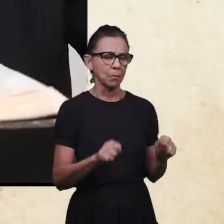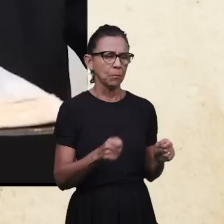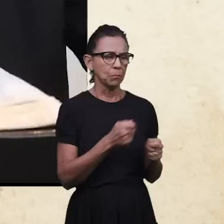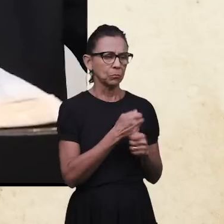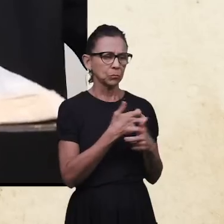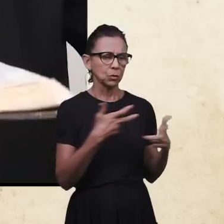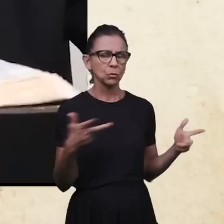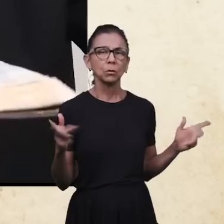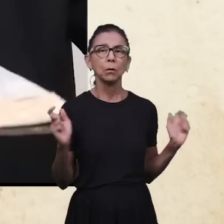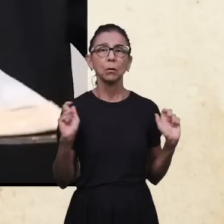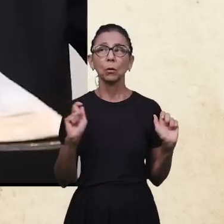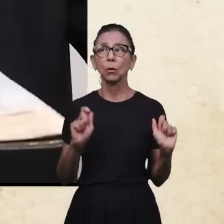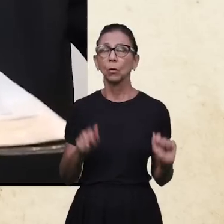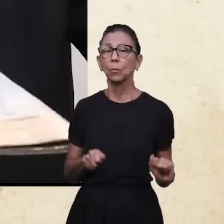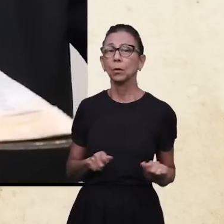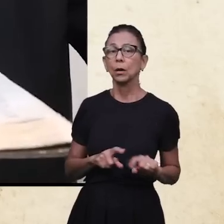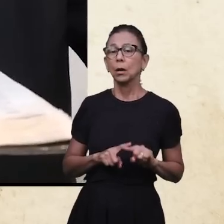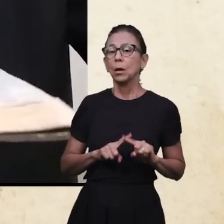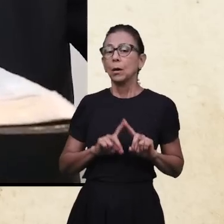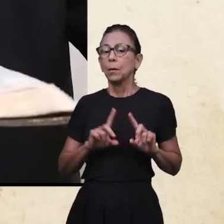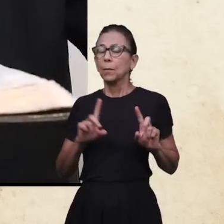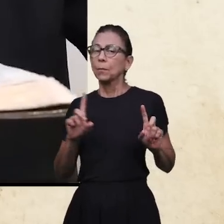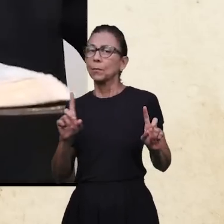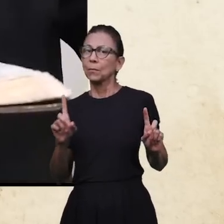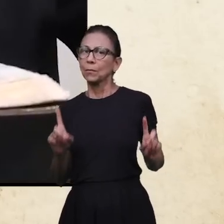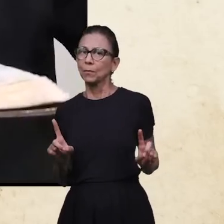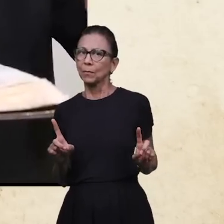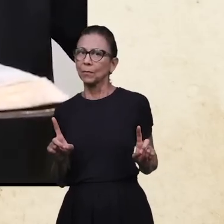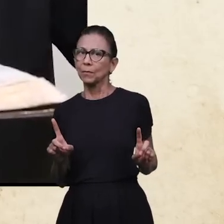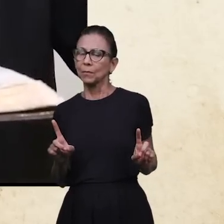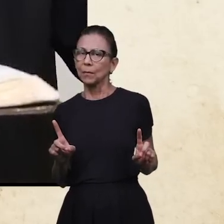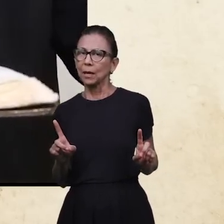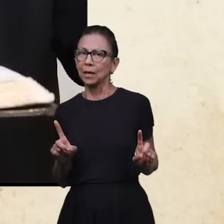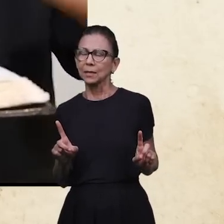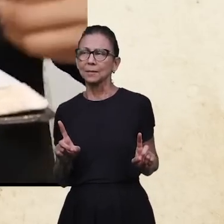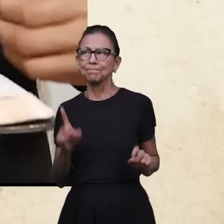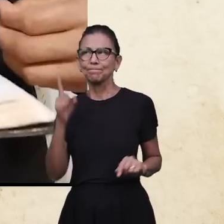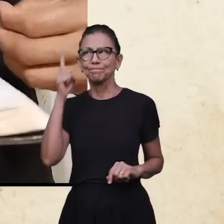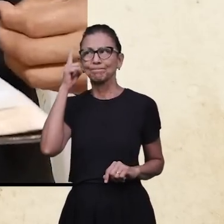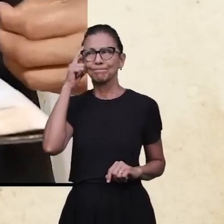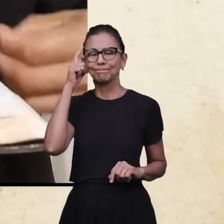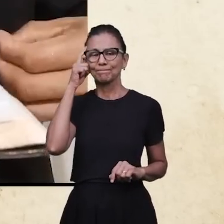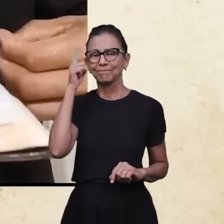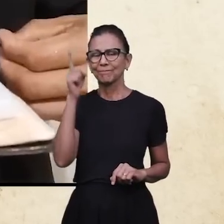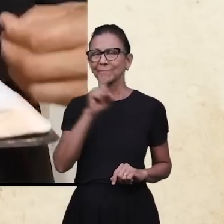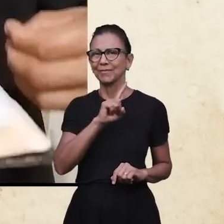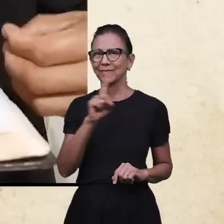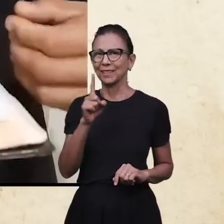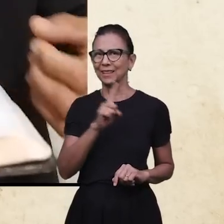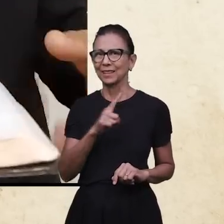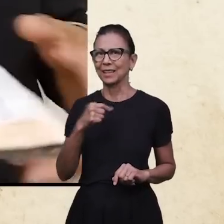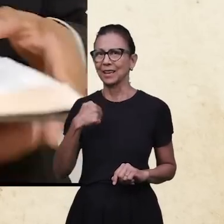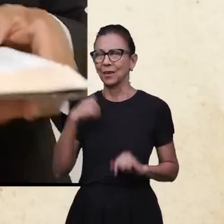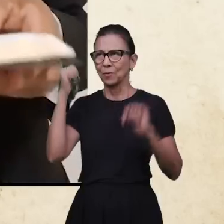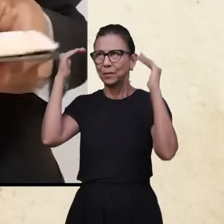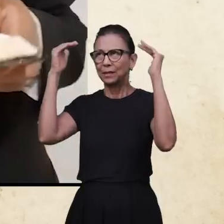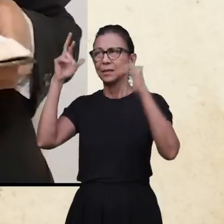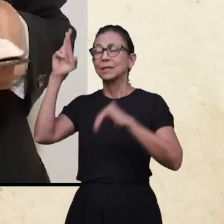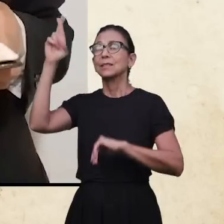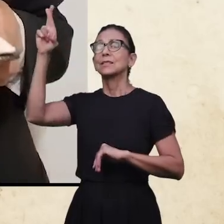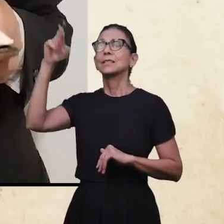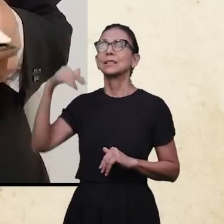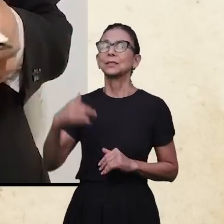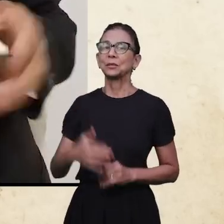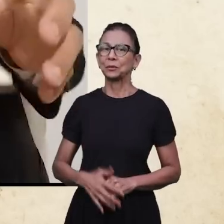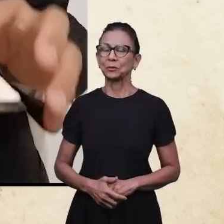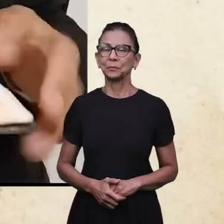poderiam provar e fazer, mas eles assentaram em seus corações fazer aquilo que era a vontade